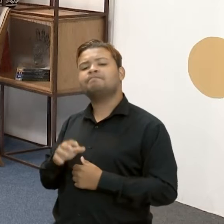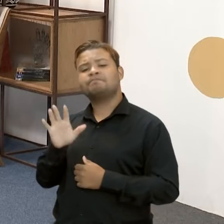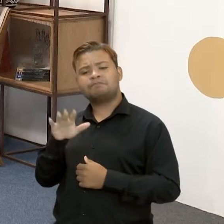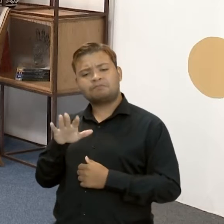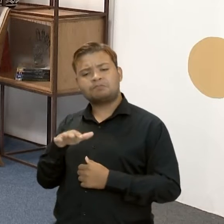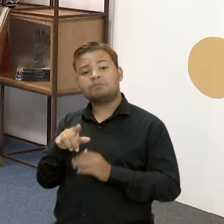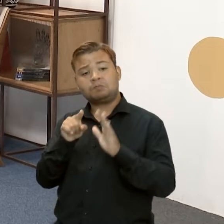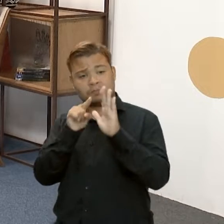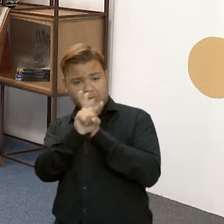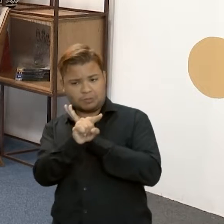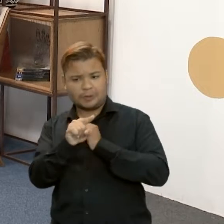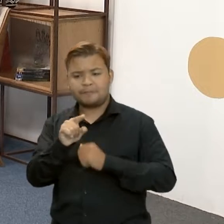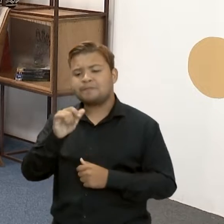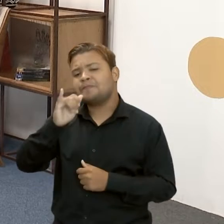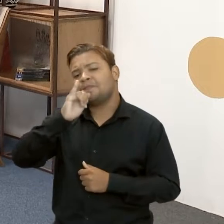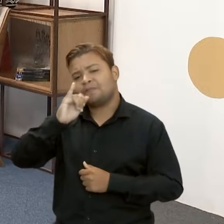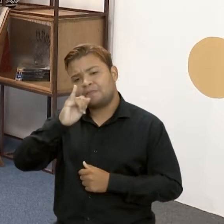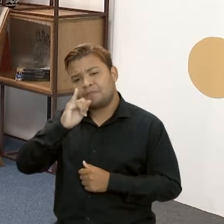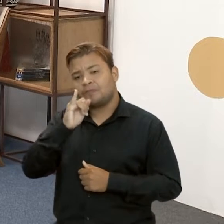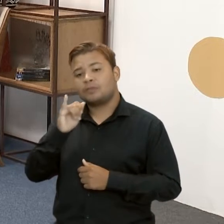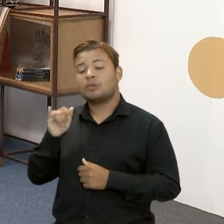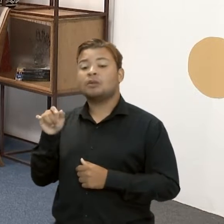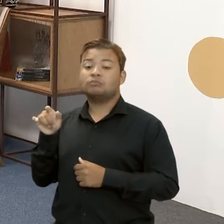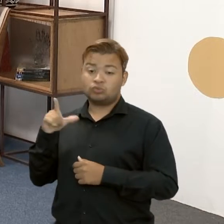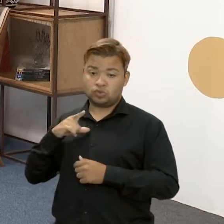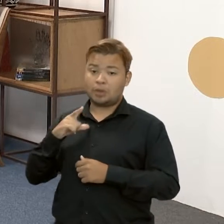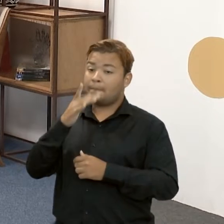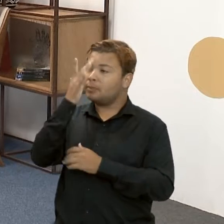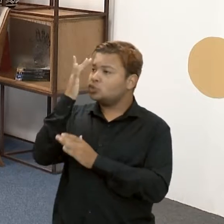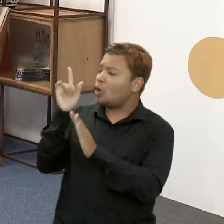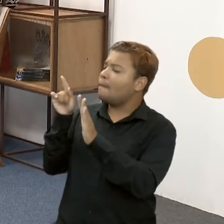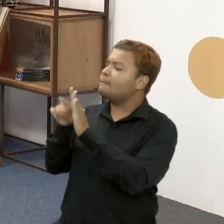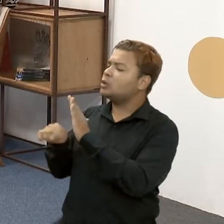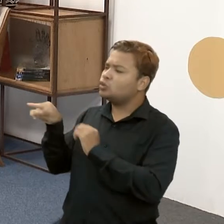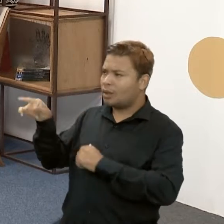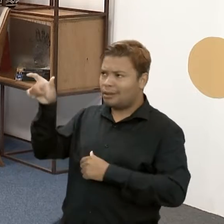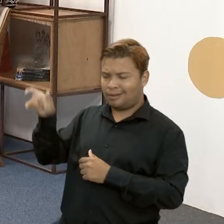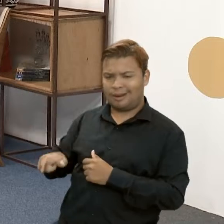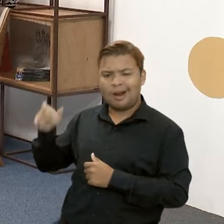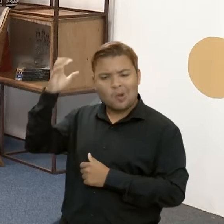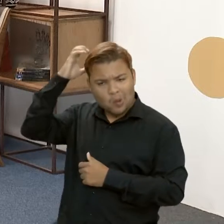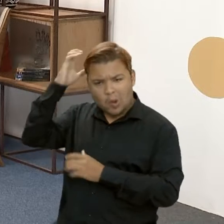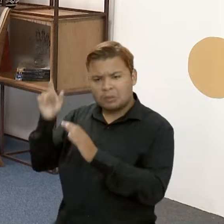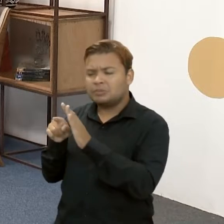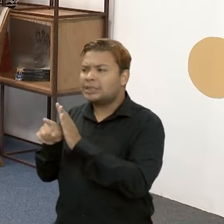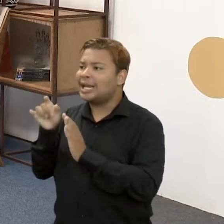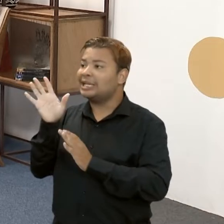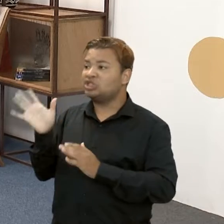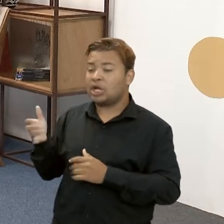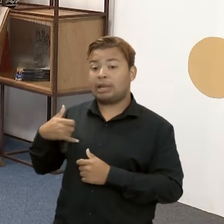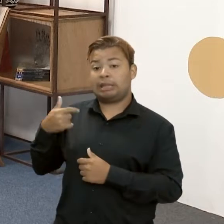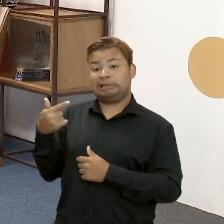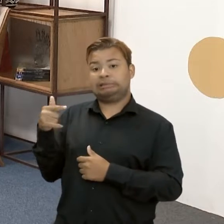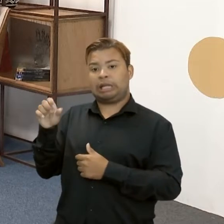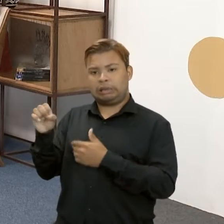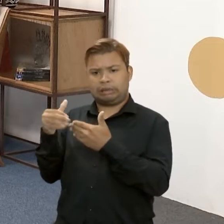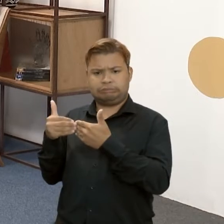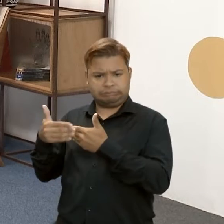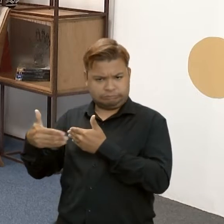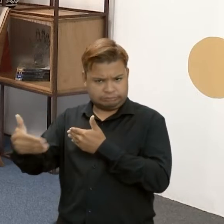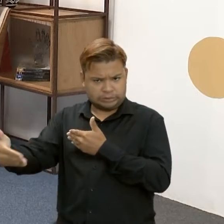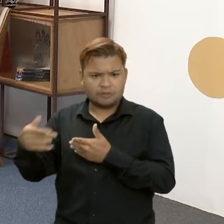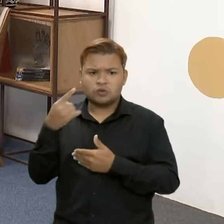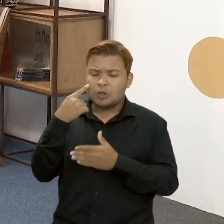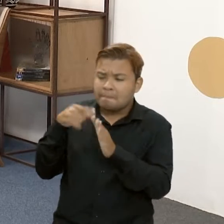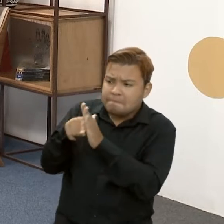sobre essa questão, principalmente ali depois dos 70, o que nas pesquisas vocês